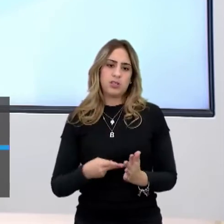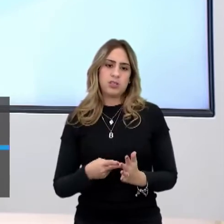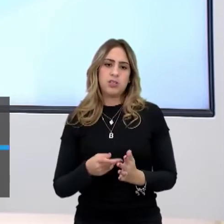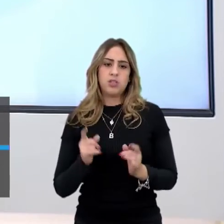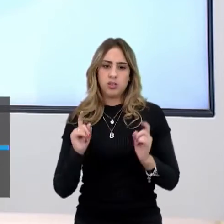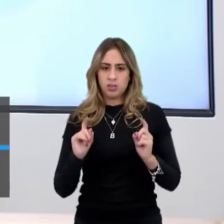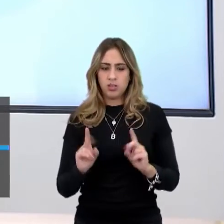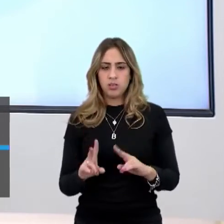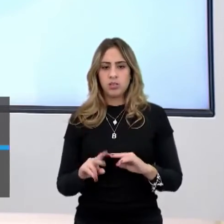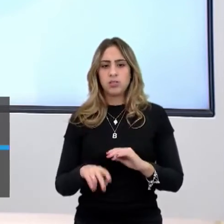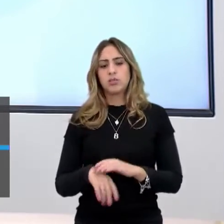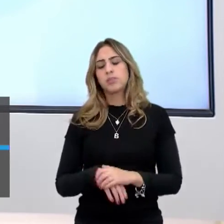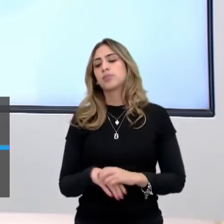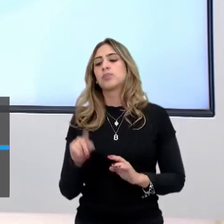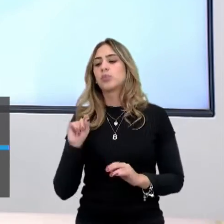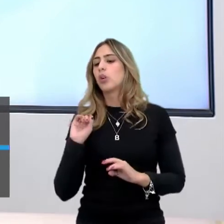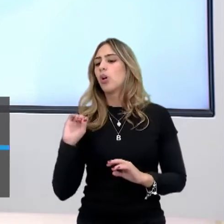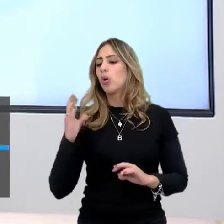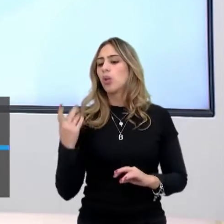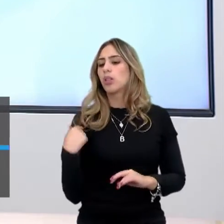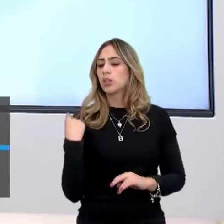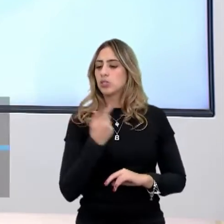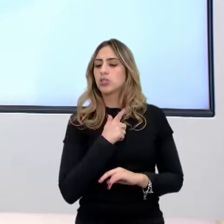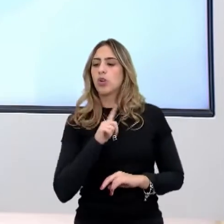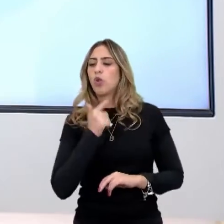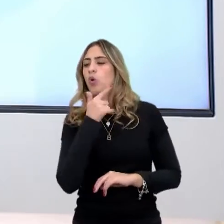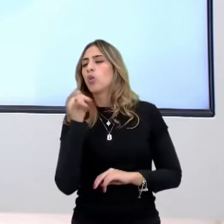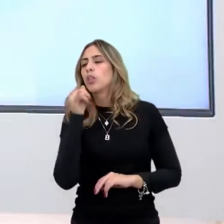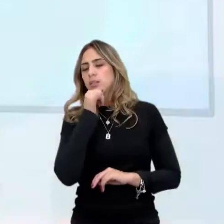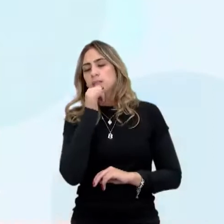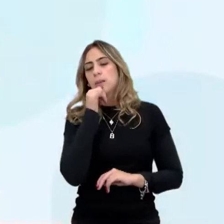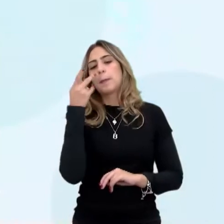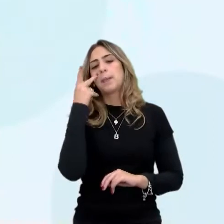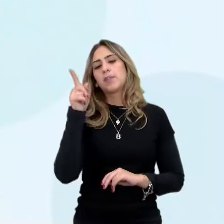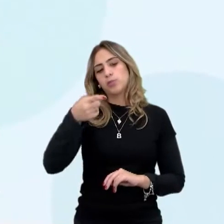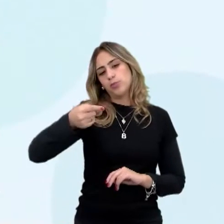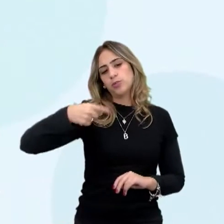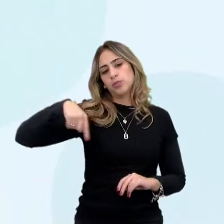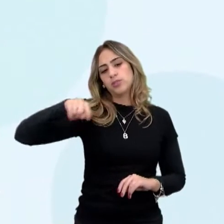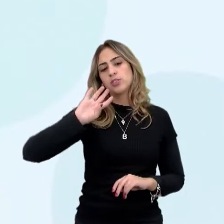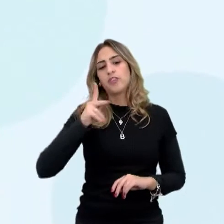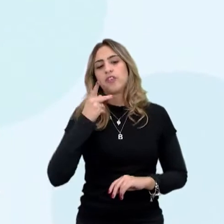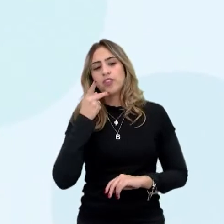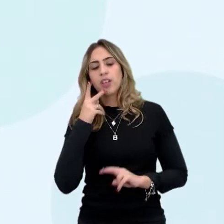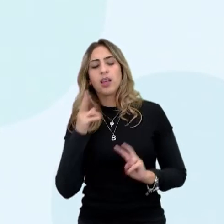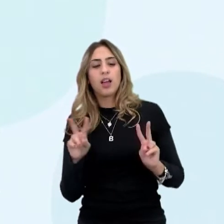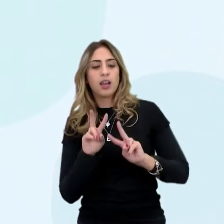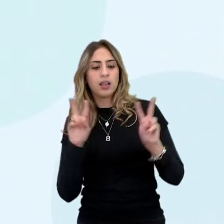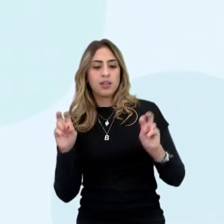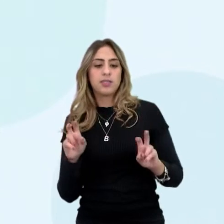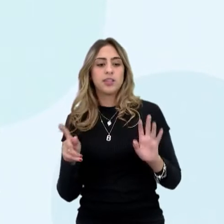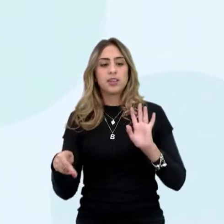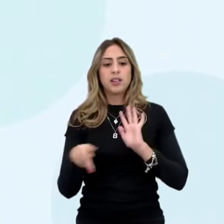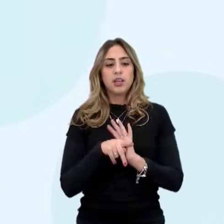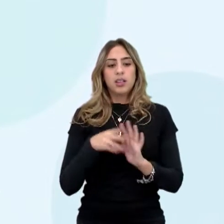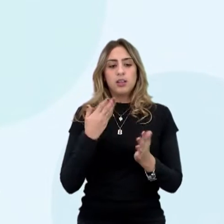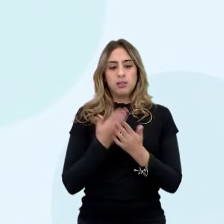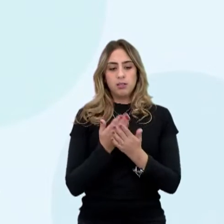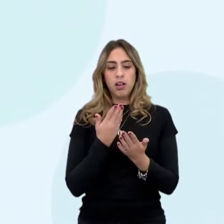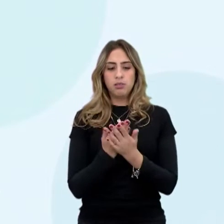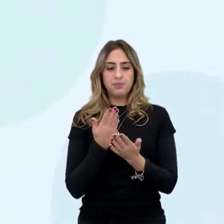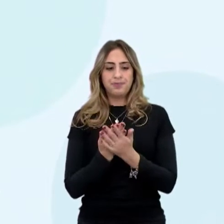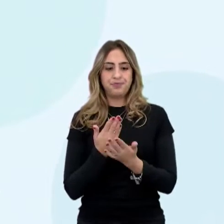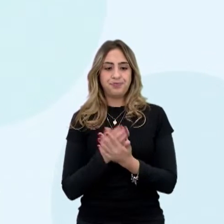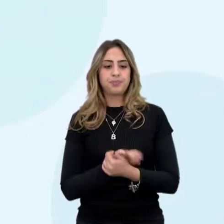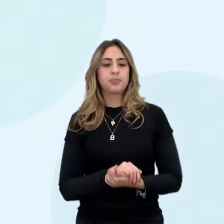ok? Bom, e aí o que acontece? Né? A gente tem outro exemplo aí para vocês. Aí já citando a questão da própria escola. Então veja, a